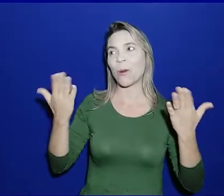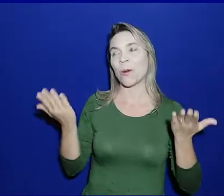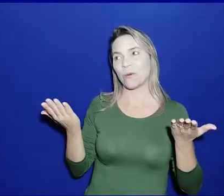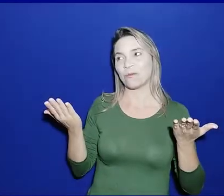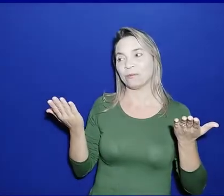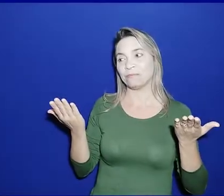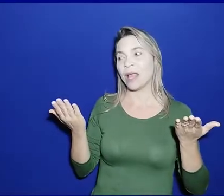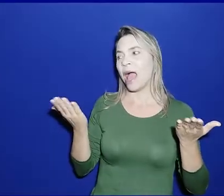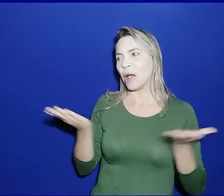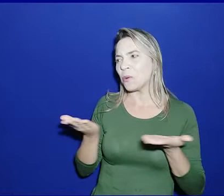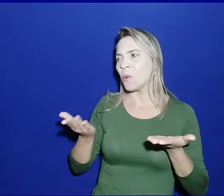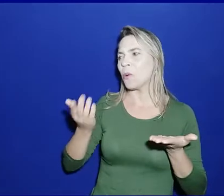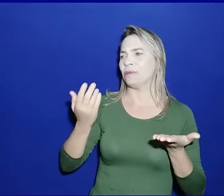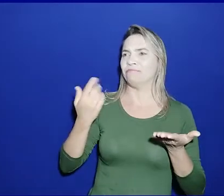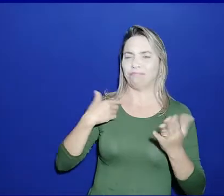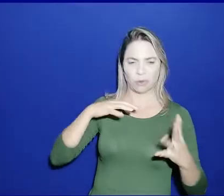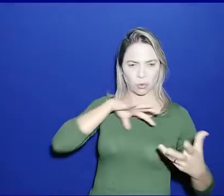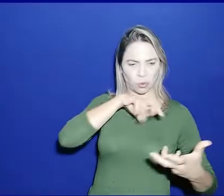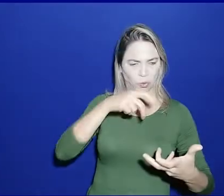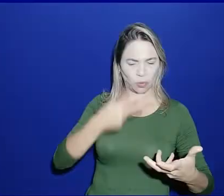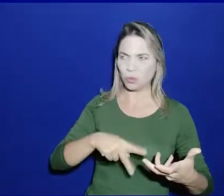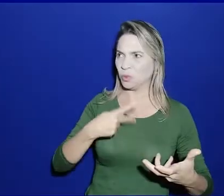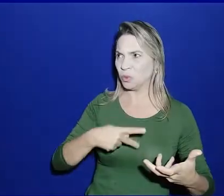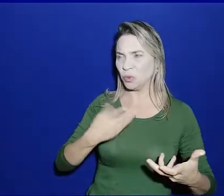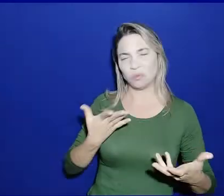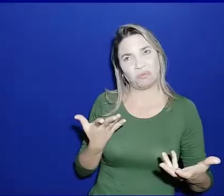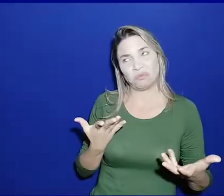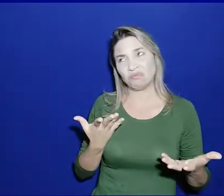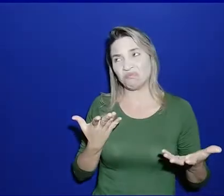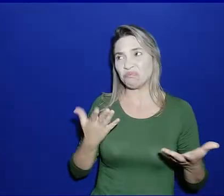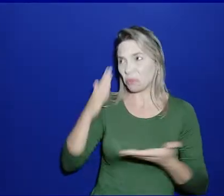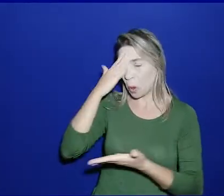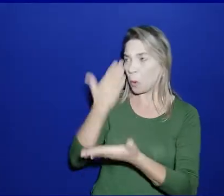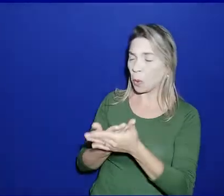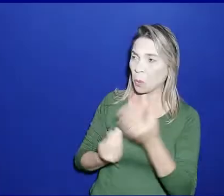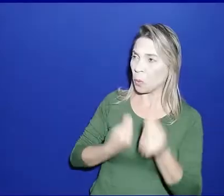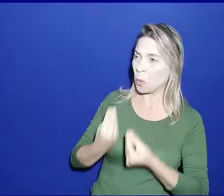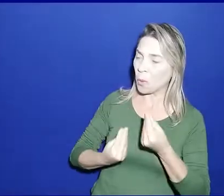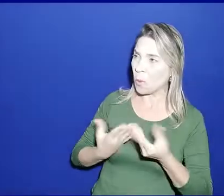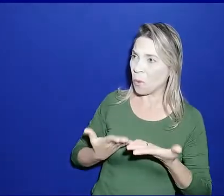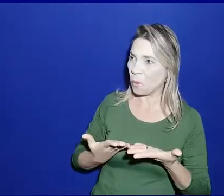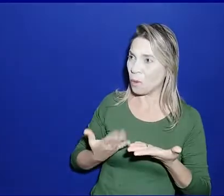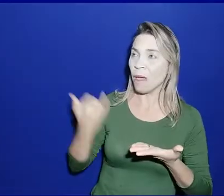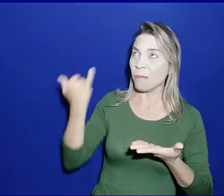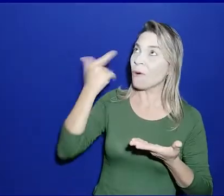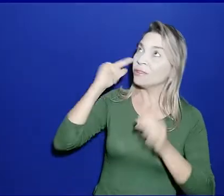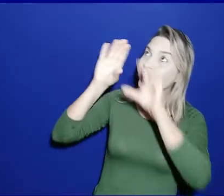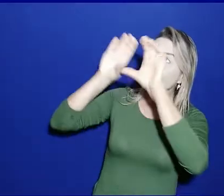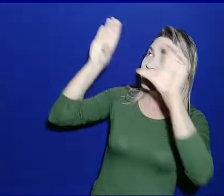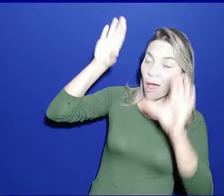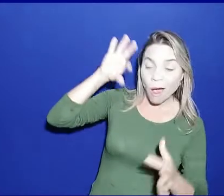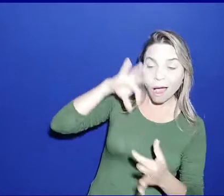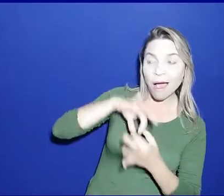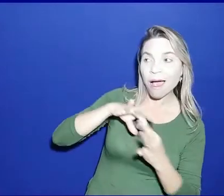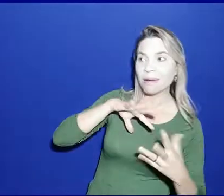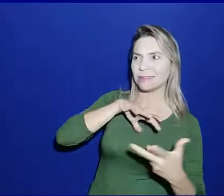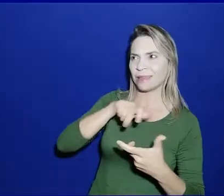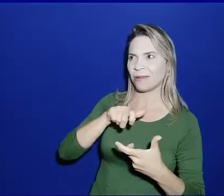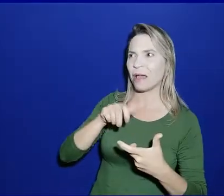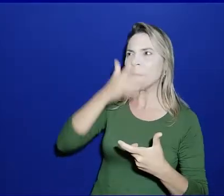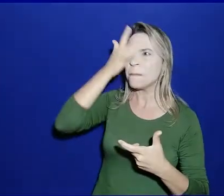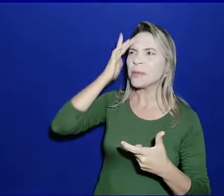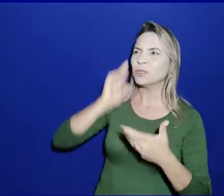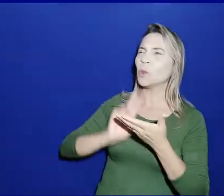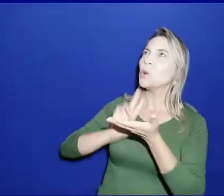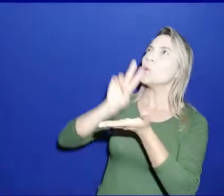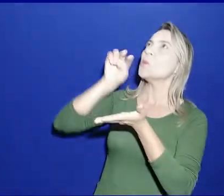nosso testemunho. Se tratando de coisas terrenas, não me credes. Como creiais se vos falar das celestiais? Ora, ninguém subiu